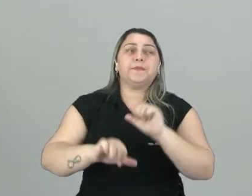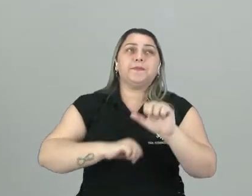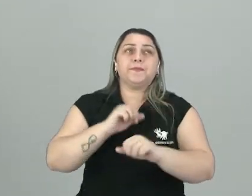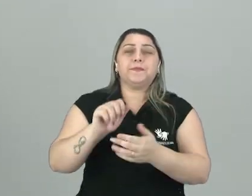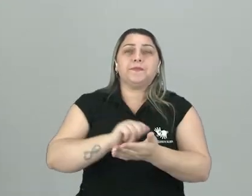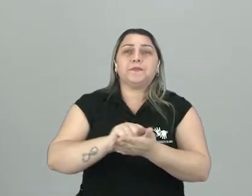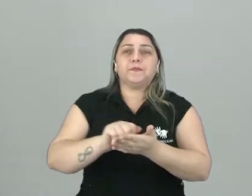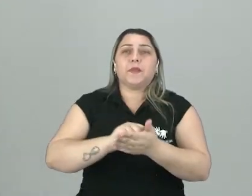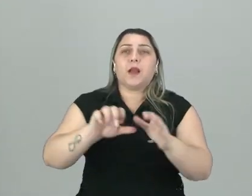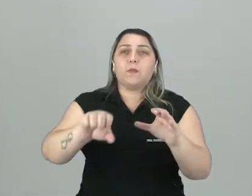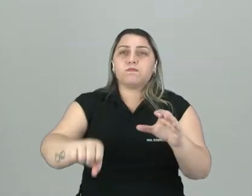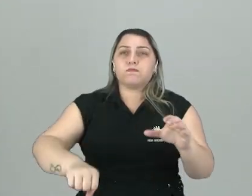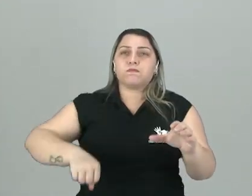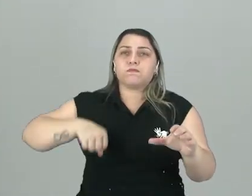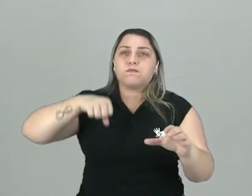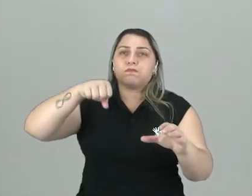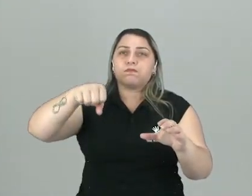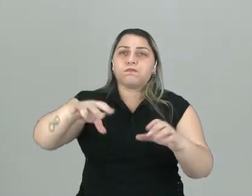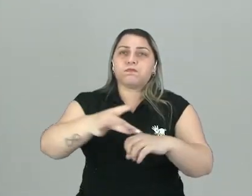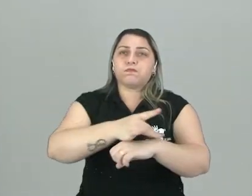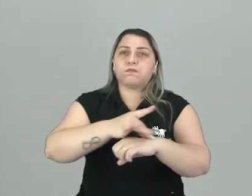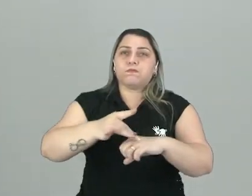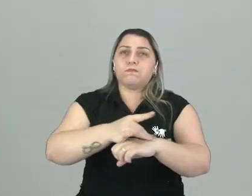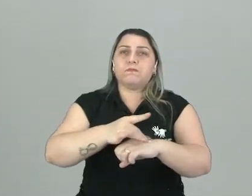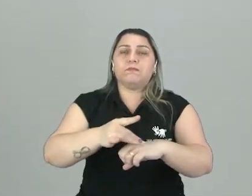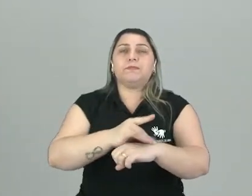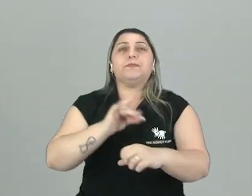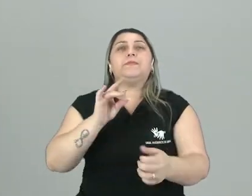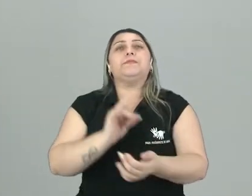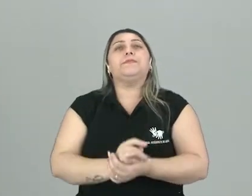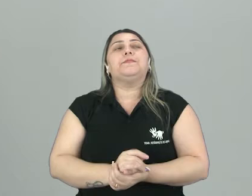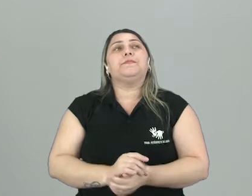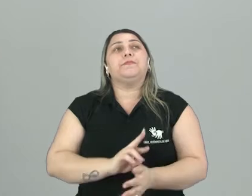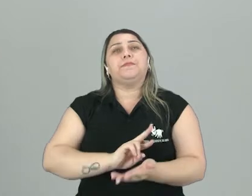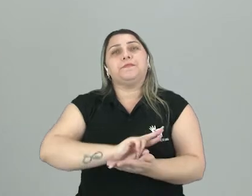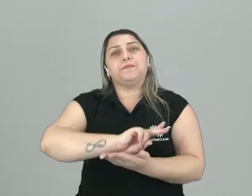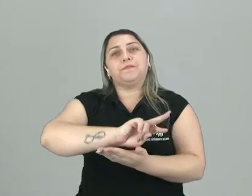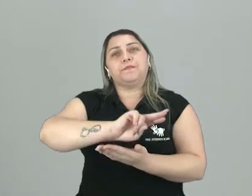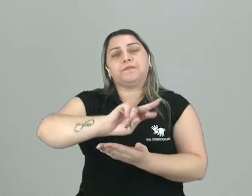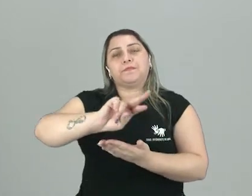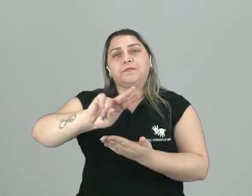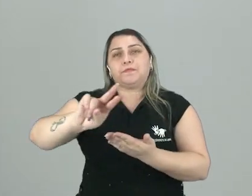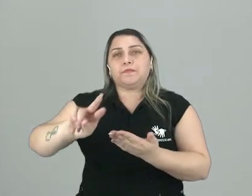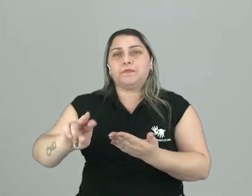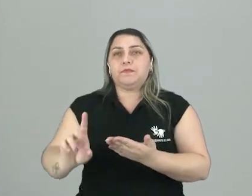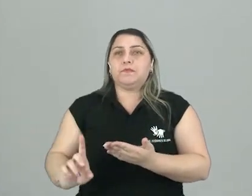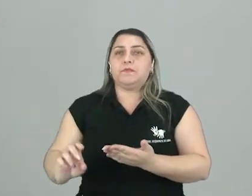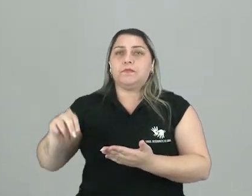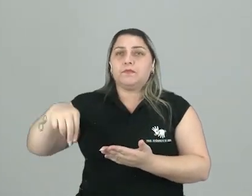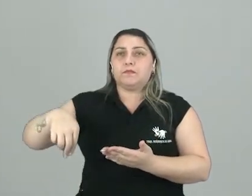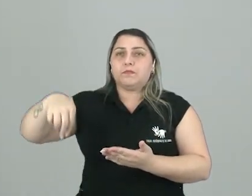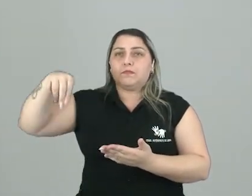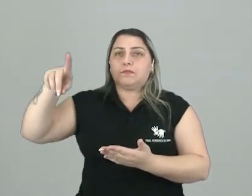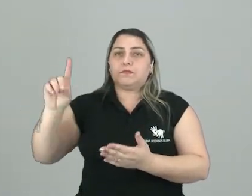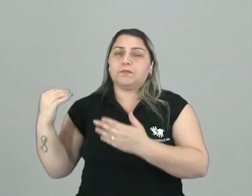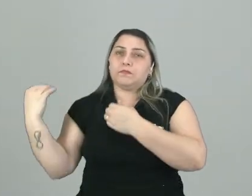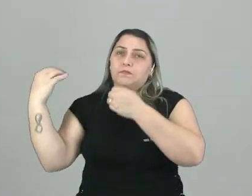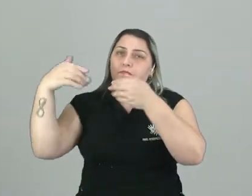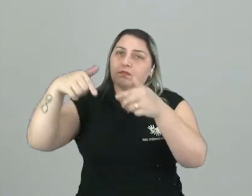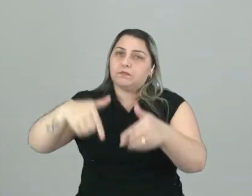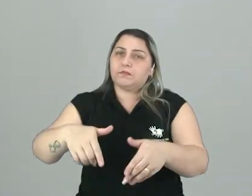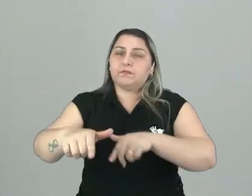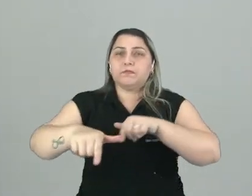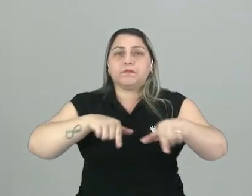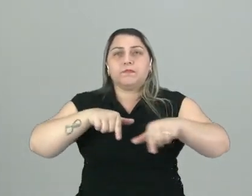em borracha. E aí, esse primeiro ciclo, diversos milhares de nordestinos vieram para cá